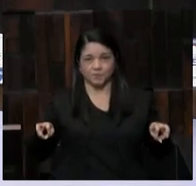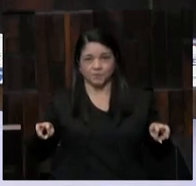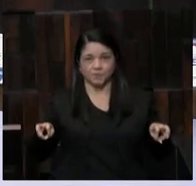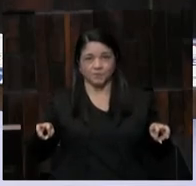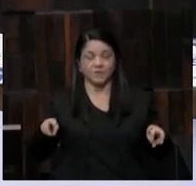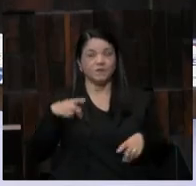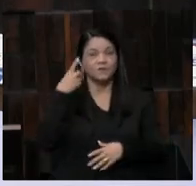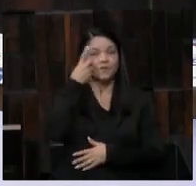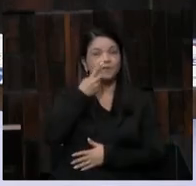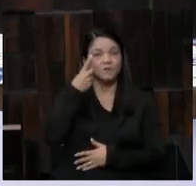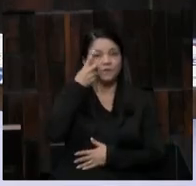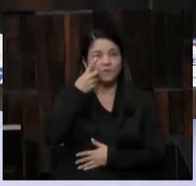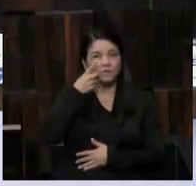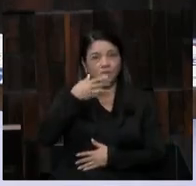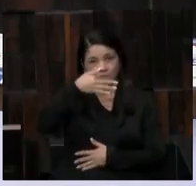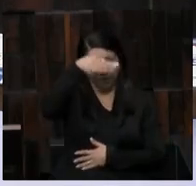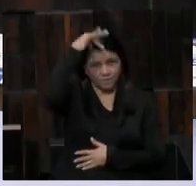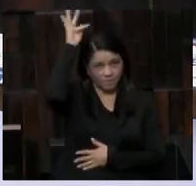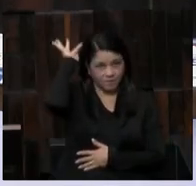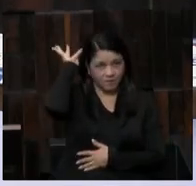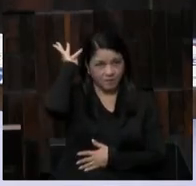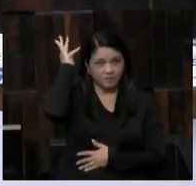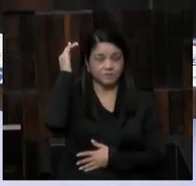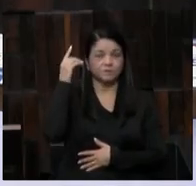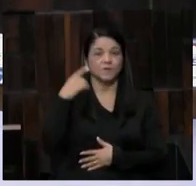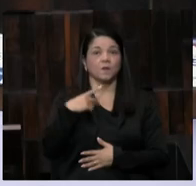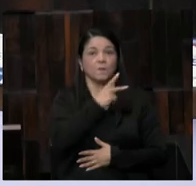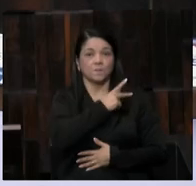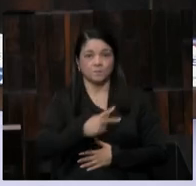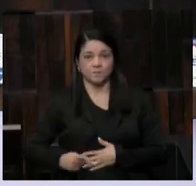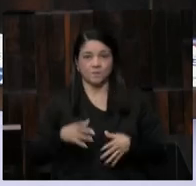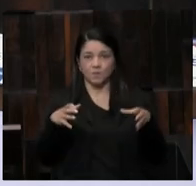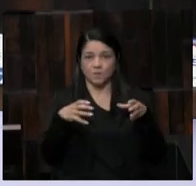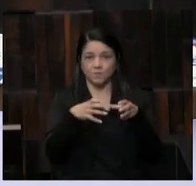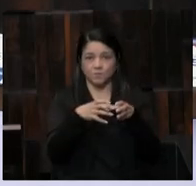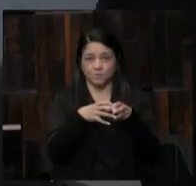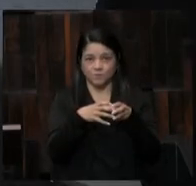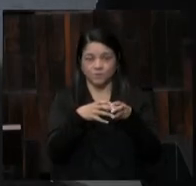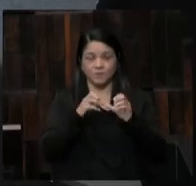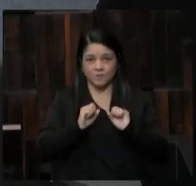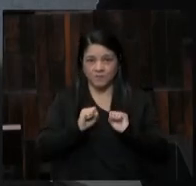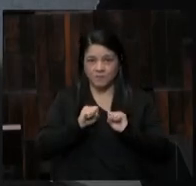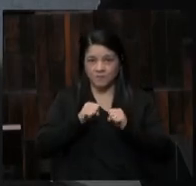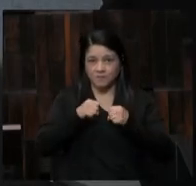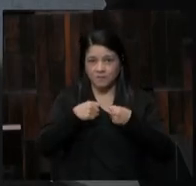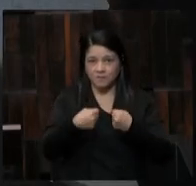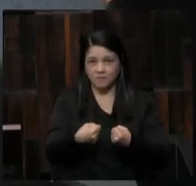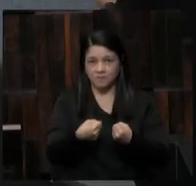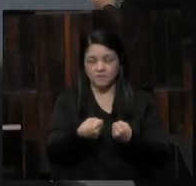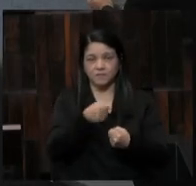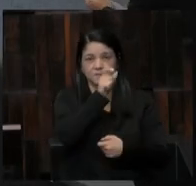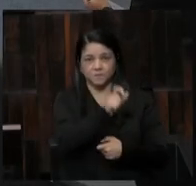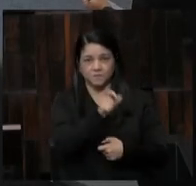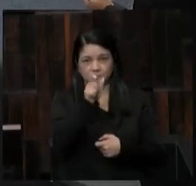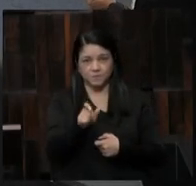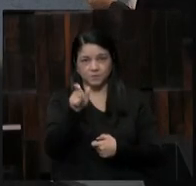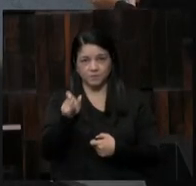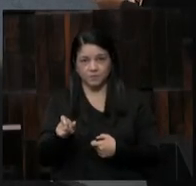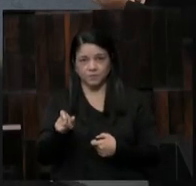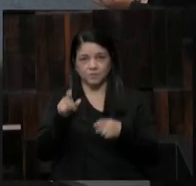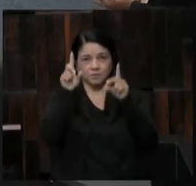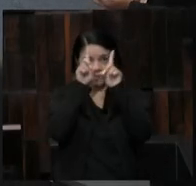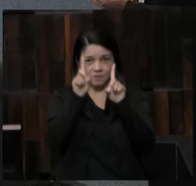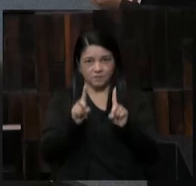nobre deputado Fred Pacheco, presidente da Comissão em Defesa das Pessoas